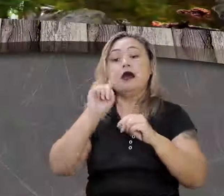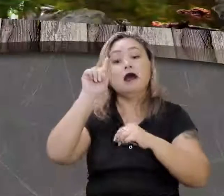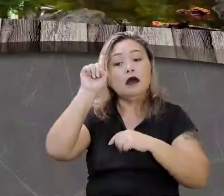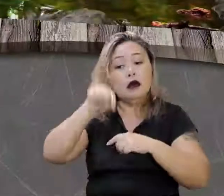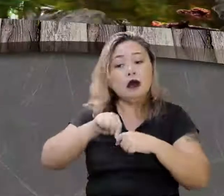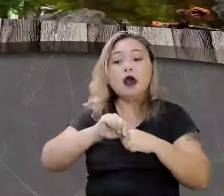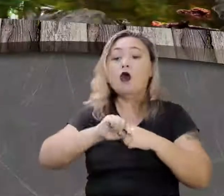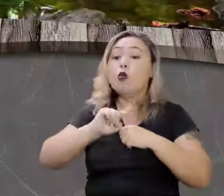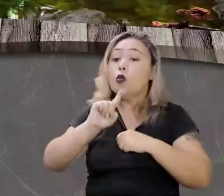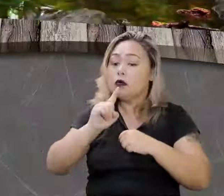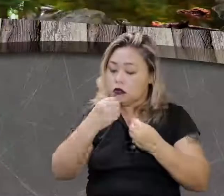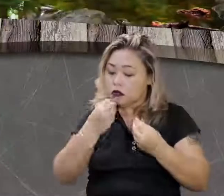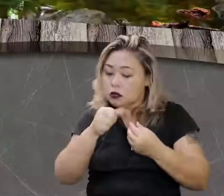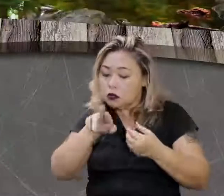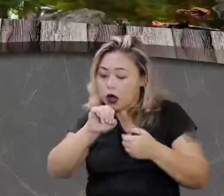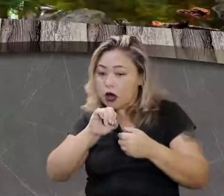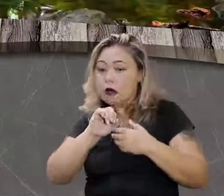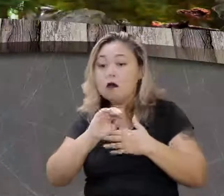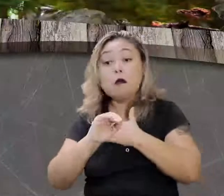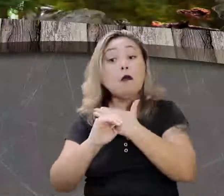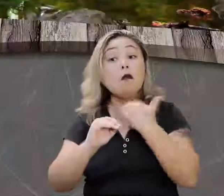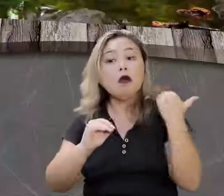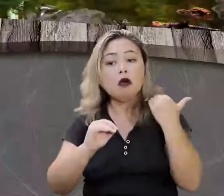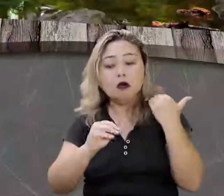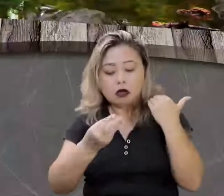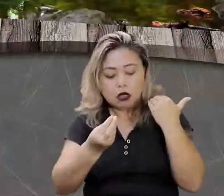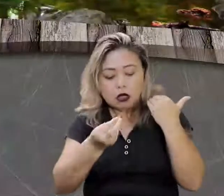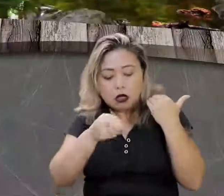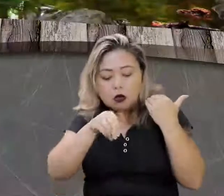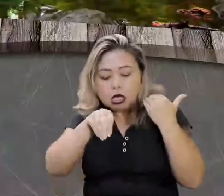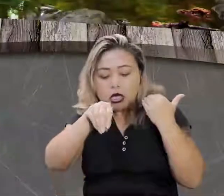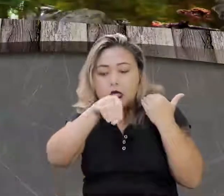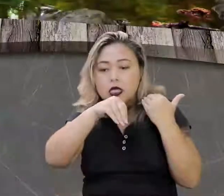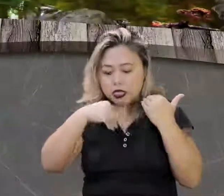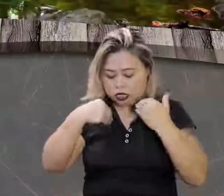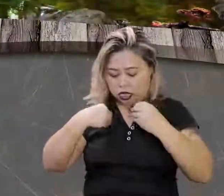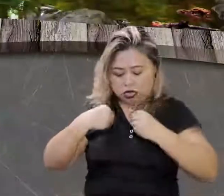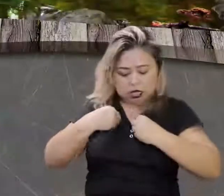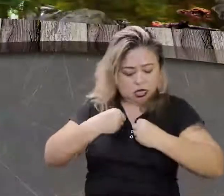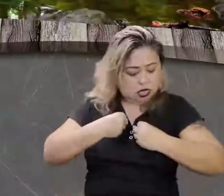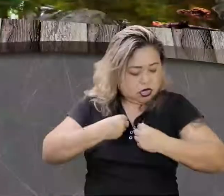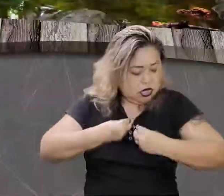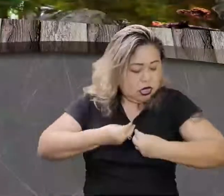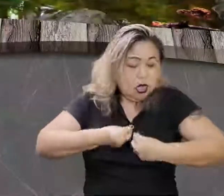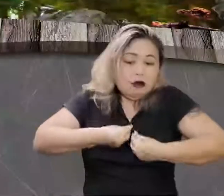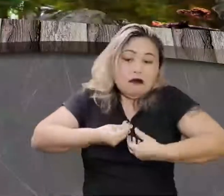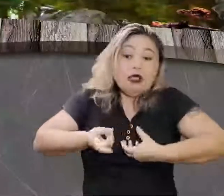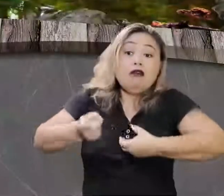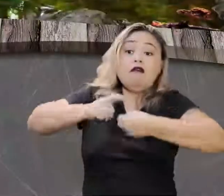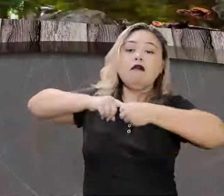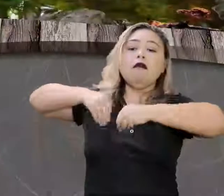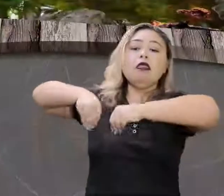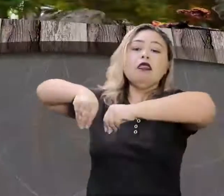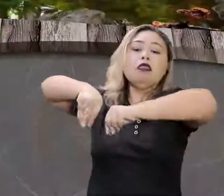quando o indivíduo morre, ele vai, tudo que está ali, orgânico e inorgânico no organismo dele, vai ser devolvido.